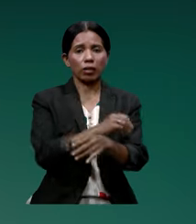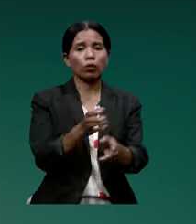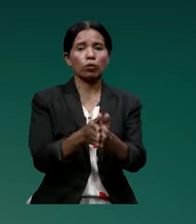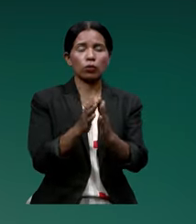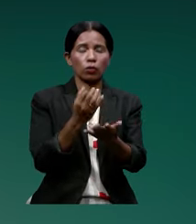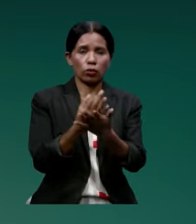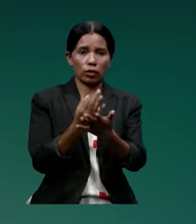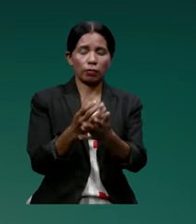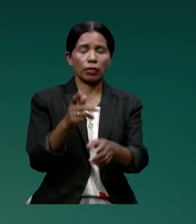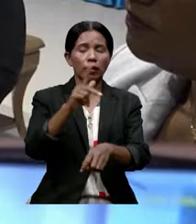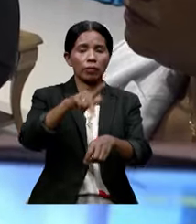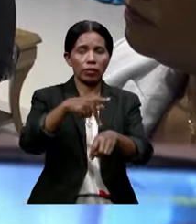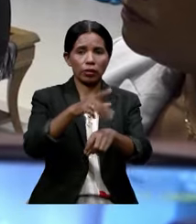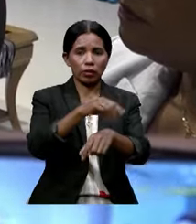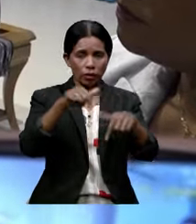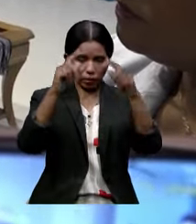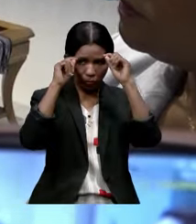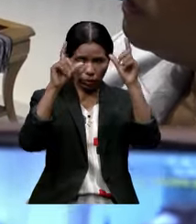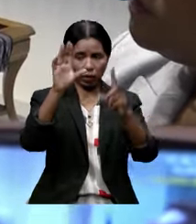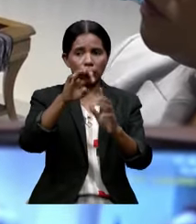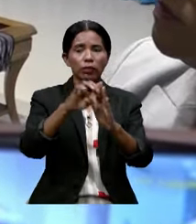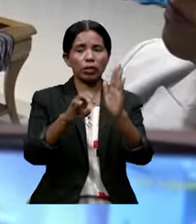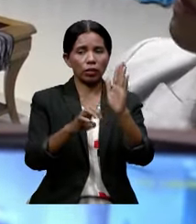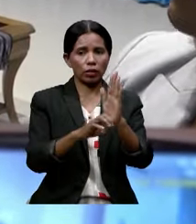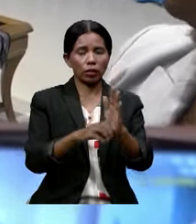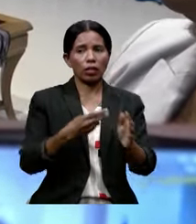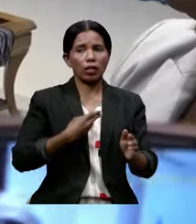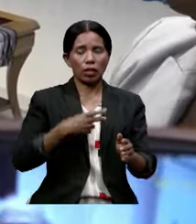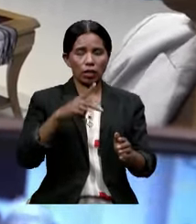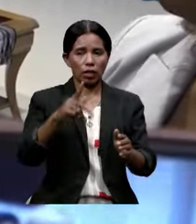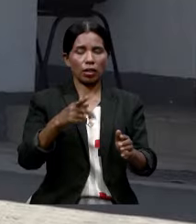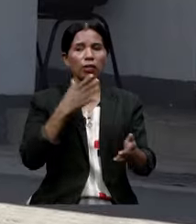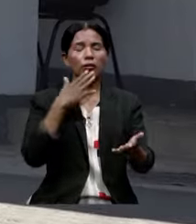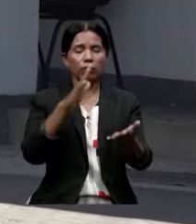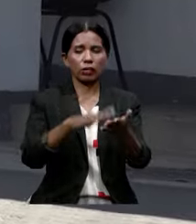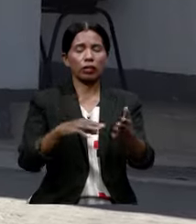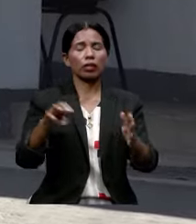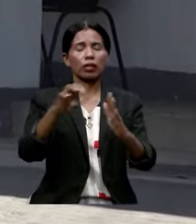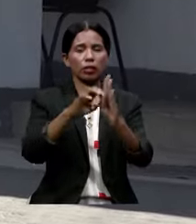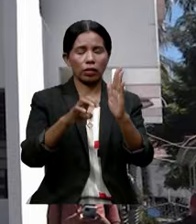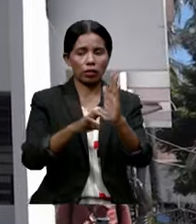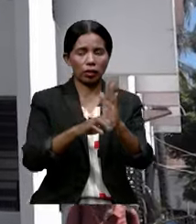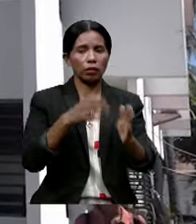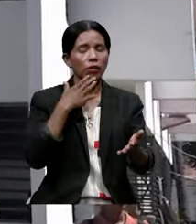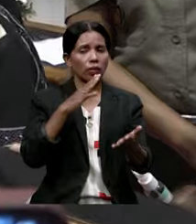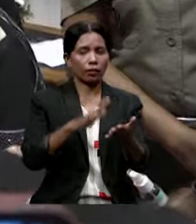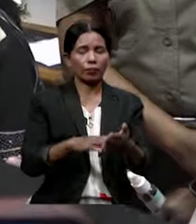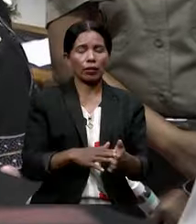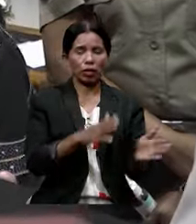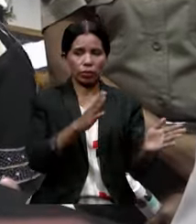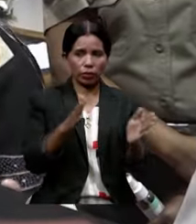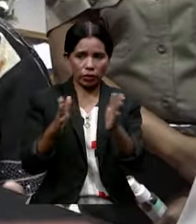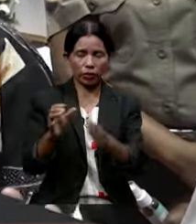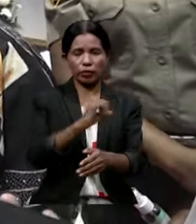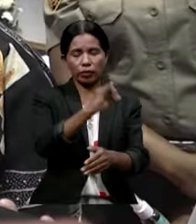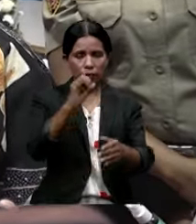ne detenhela e Timor-Leste, tuir-sefe Estado, ne atitude nebe prejudica Estado, no considera grave. Ne processo de investigação